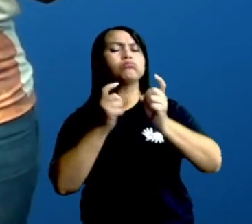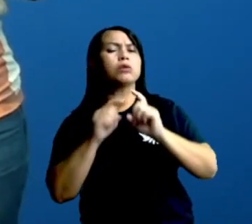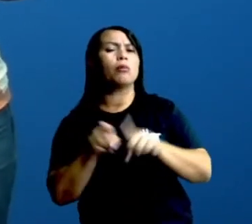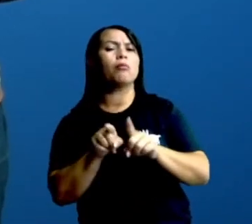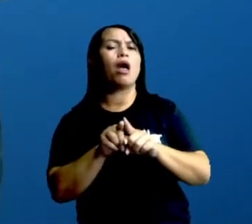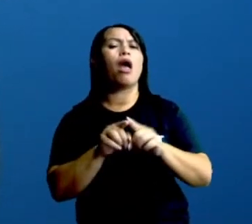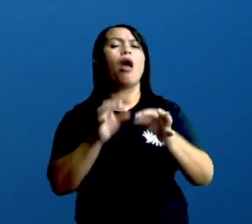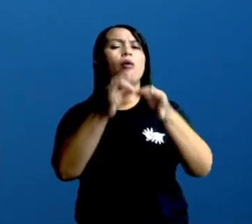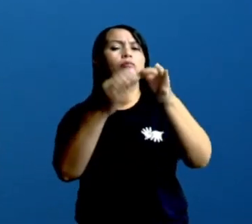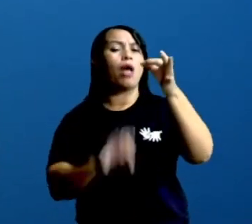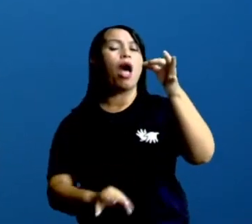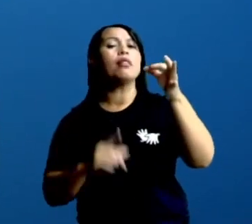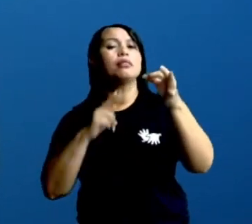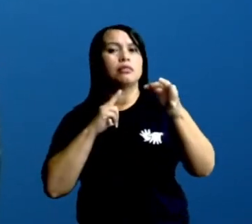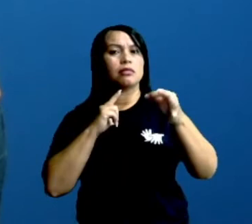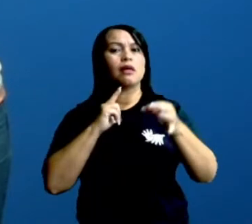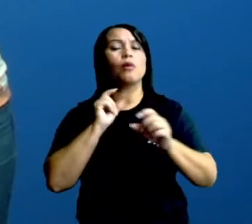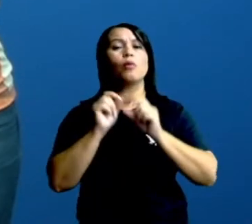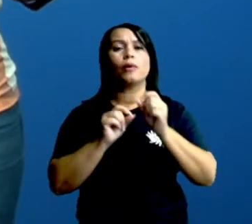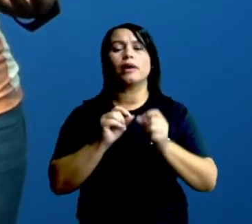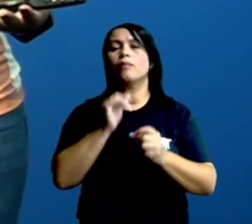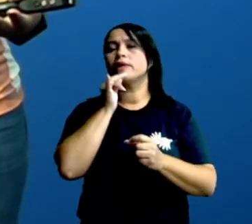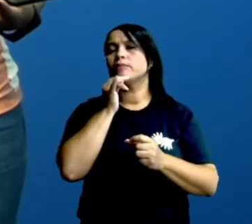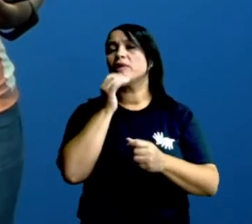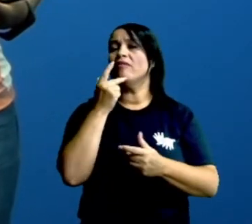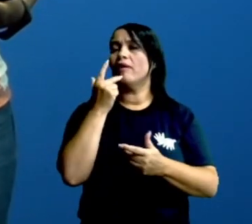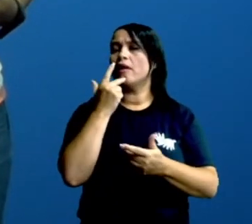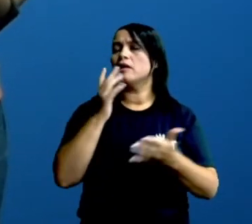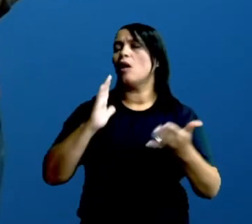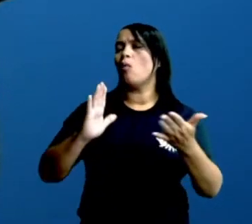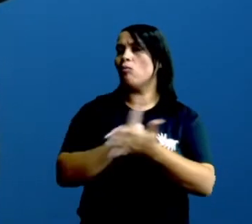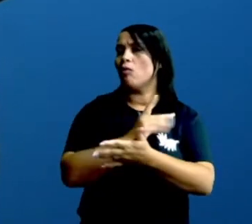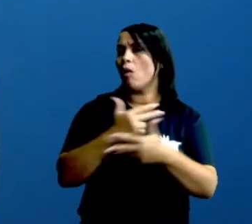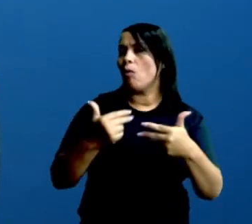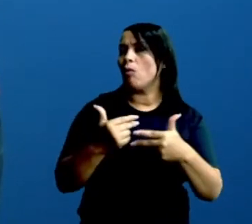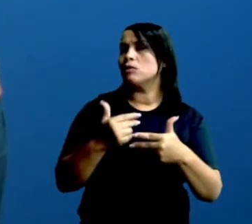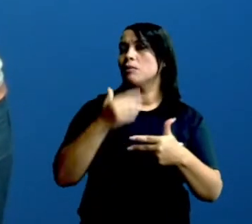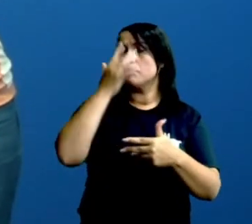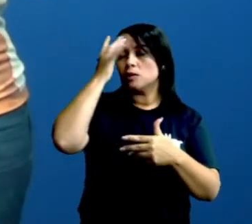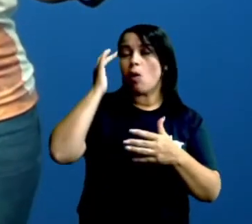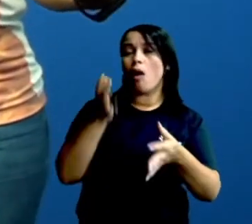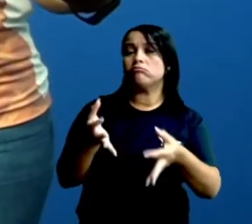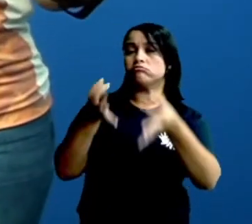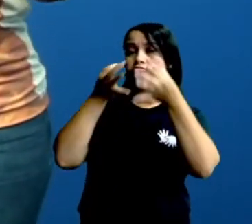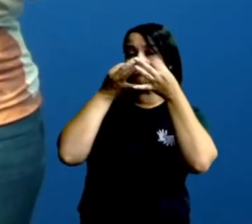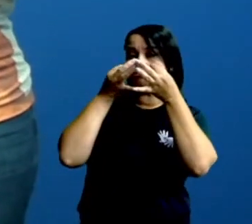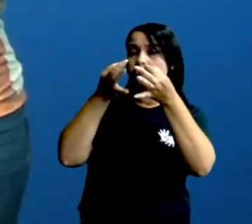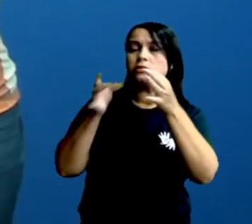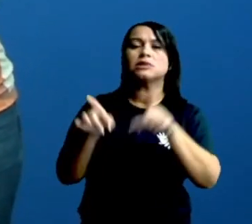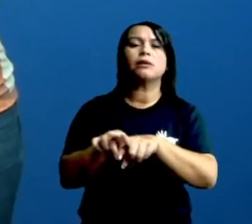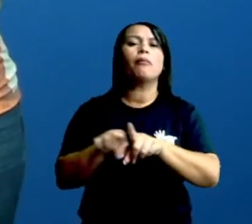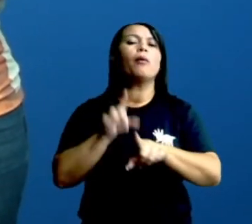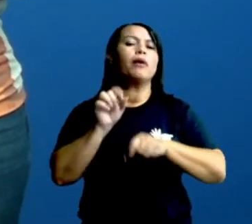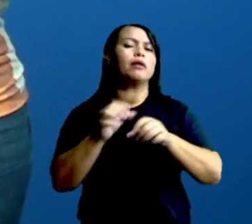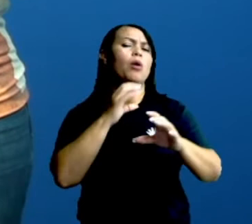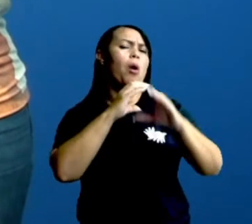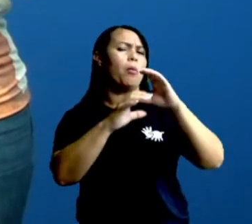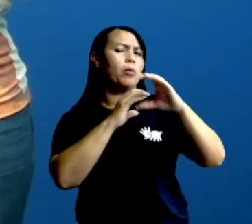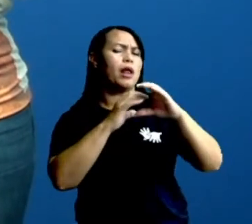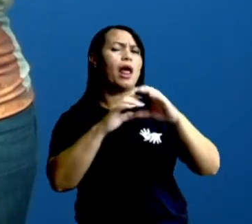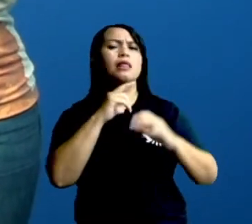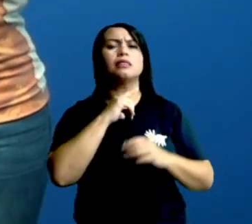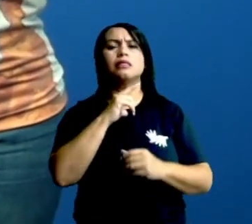uma intencionalidade. A gente sempre fala com intenção de alguma coisa, né? De comunicar. E aí, quando a gente tem